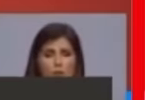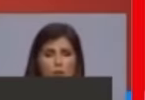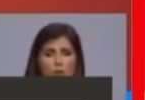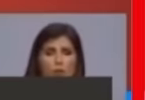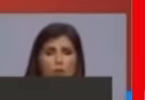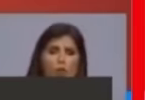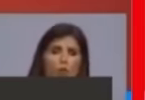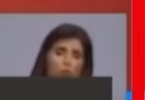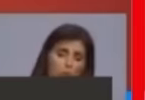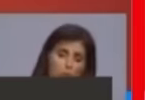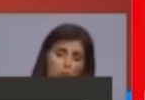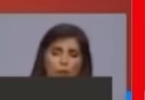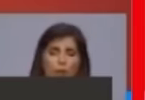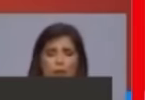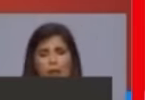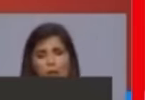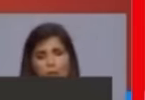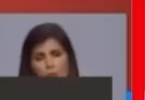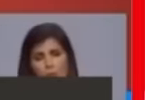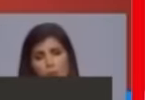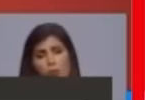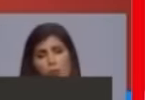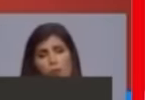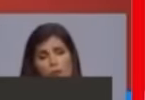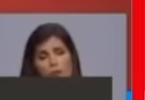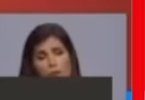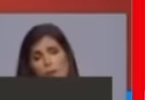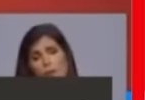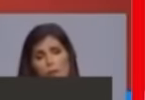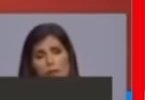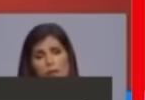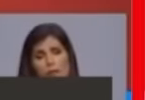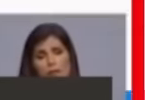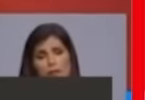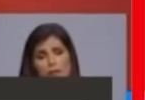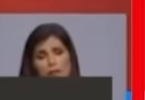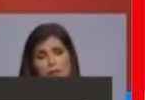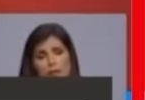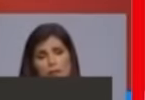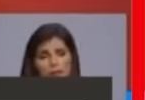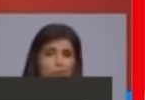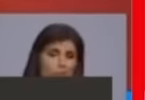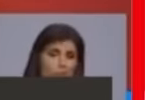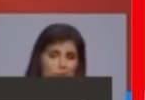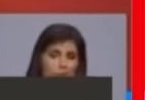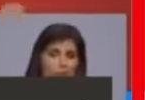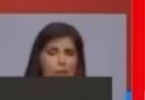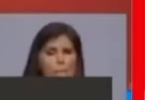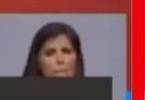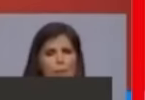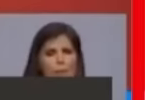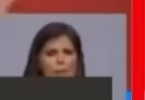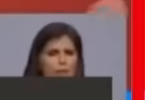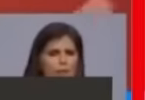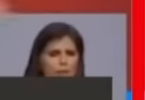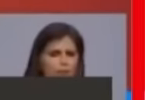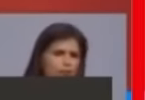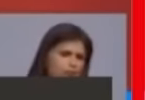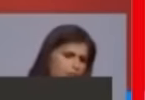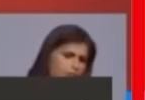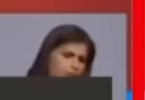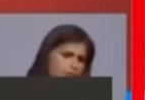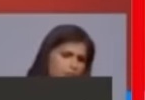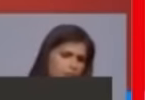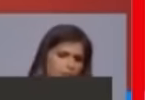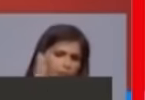Planalto e ocuparam parte do Legislativo mas de qualquer forma causaram um imenso tumulto como